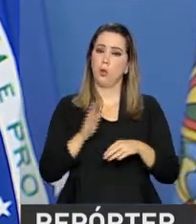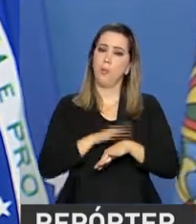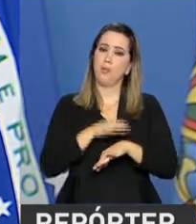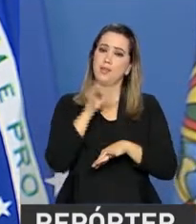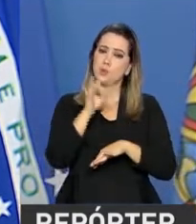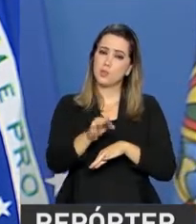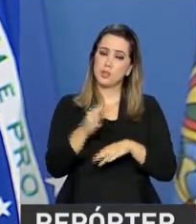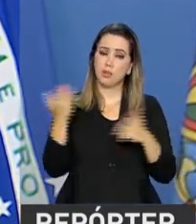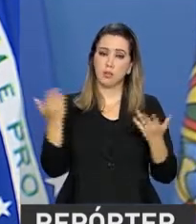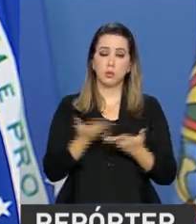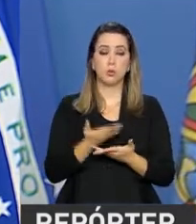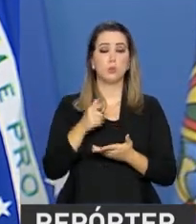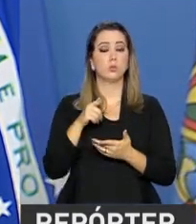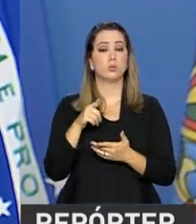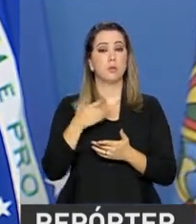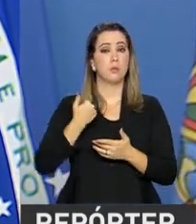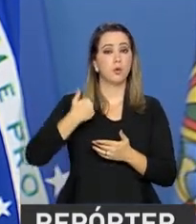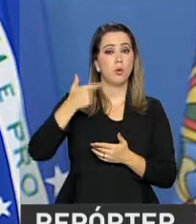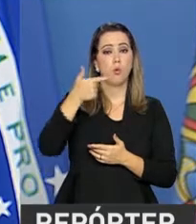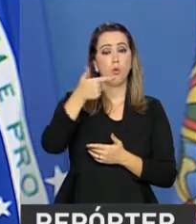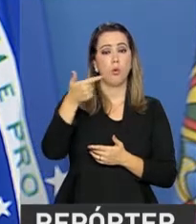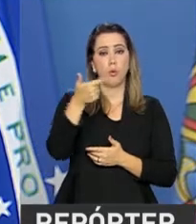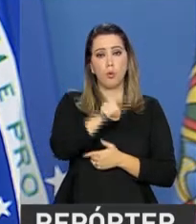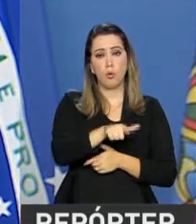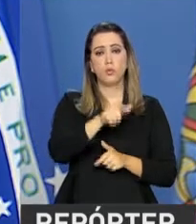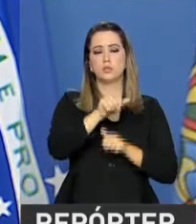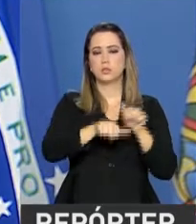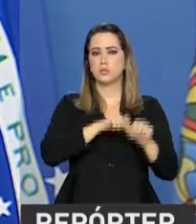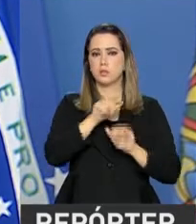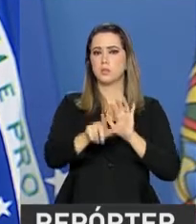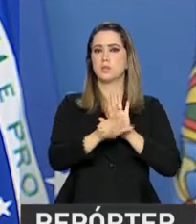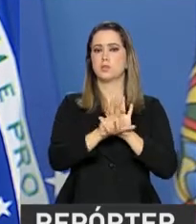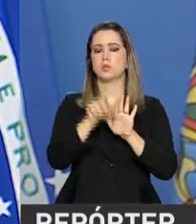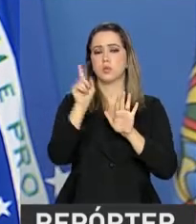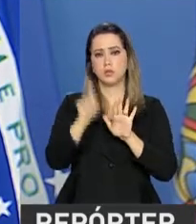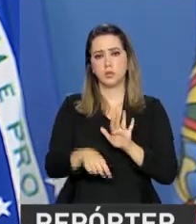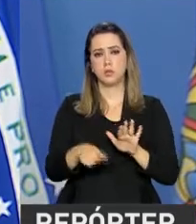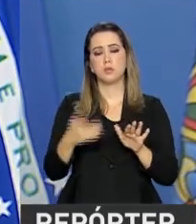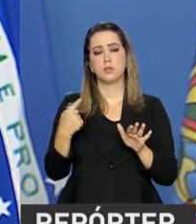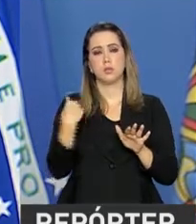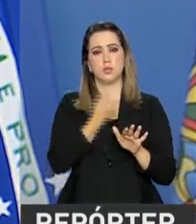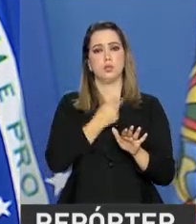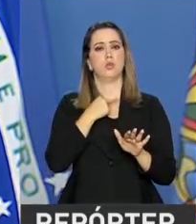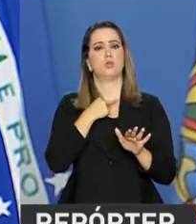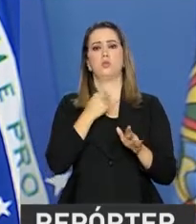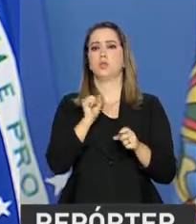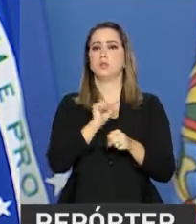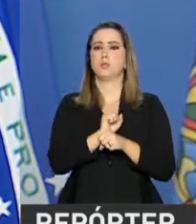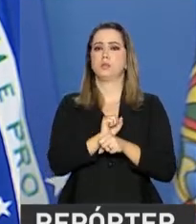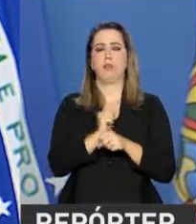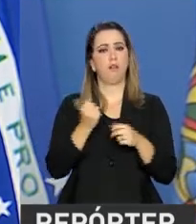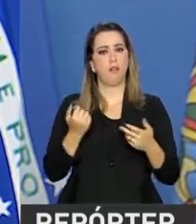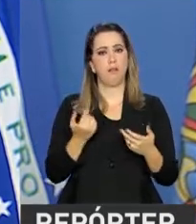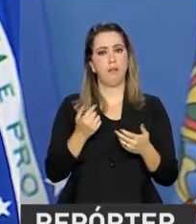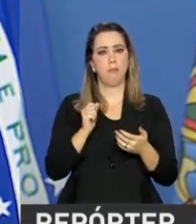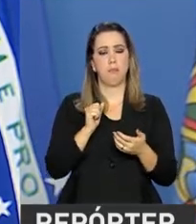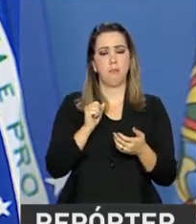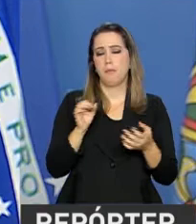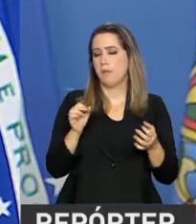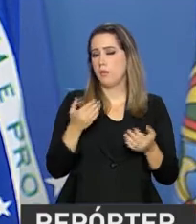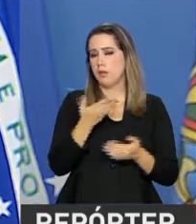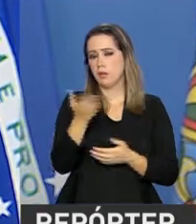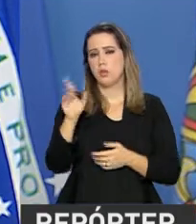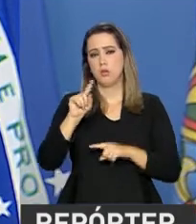para fazer mais uma reforma no país e eu digo nós não vamos parar aí porque logo em seguida aos